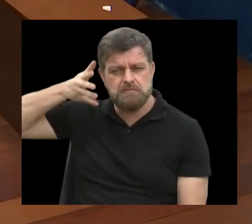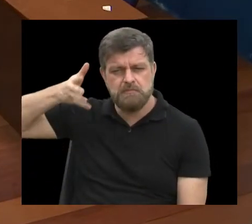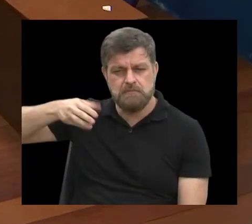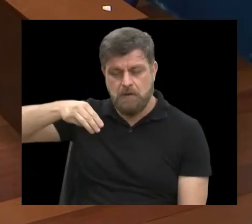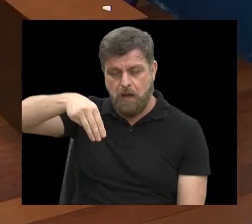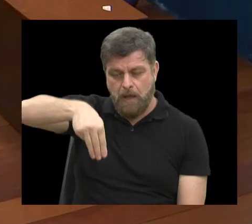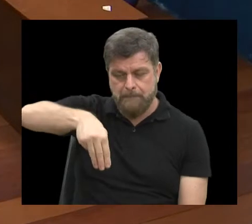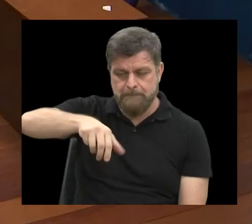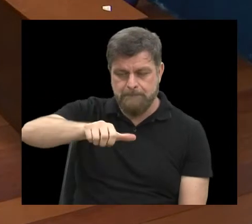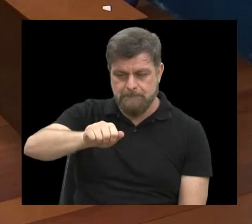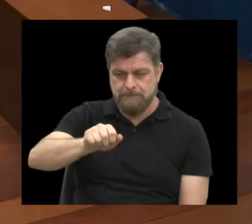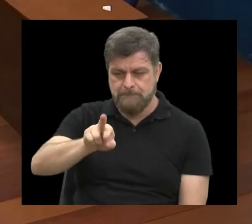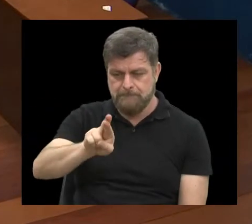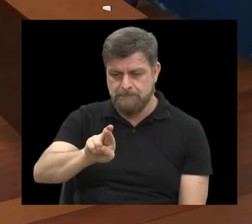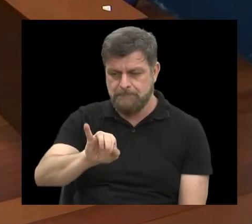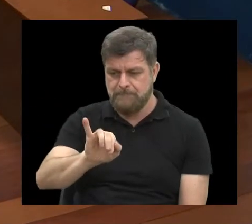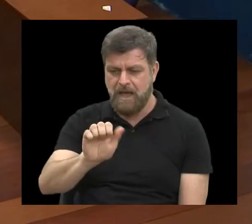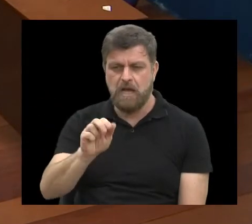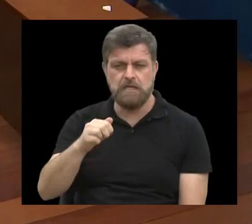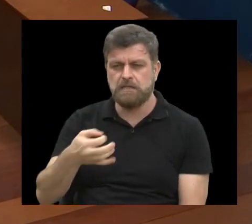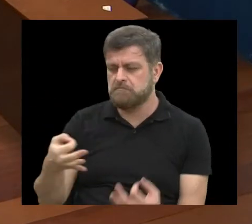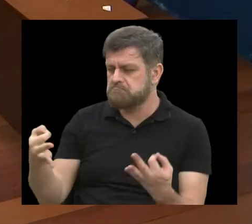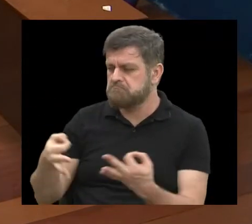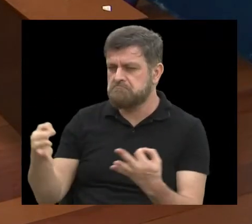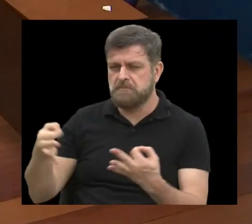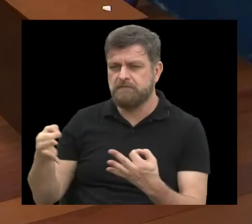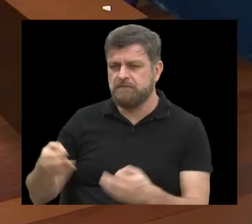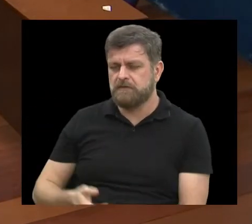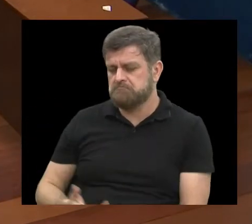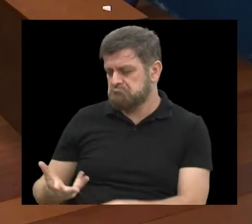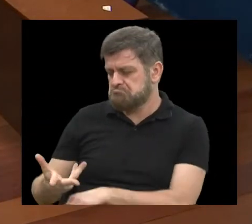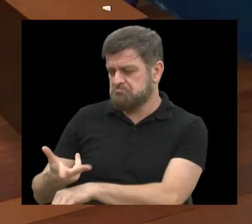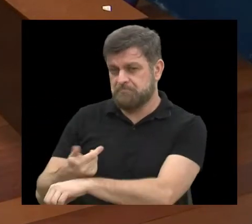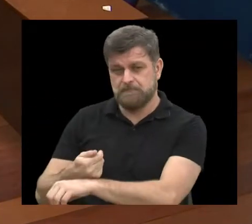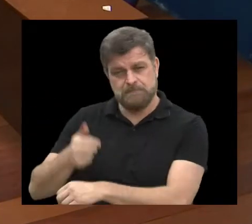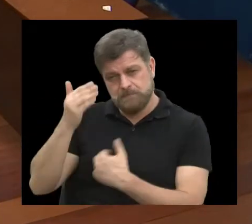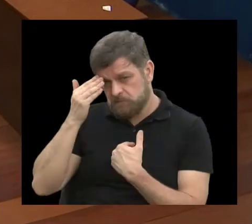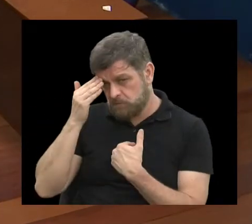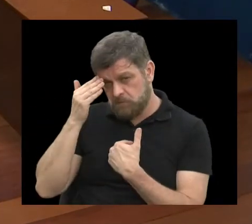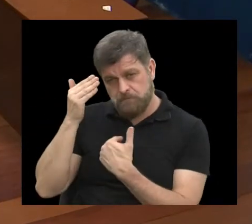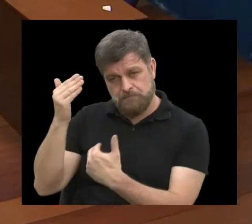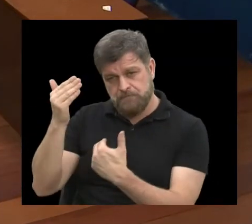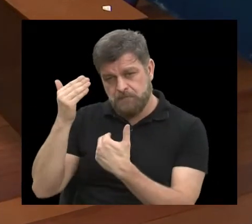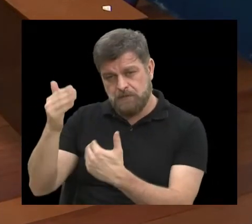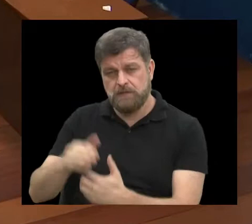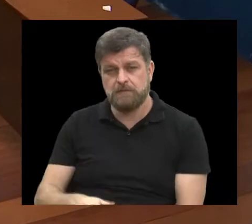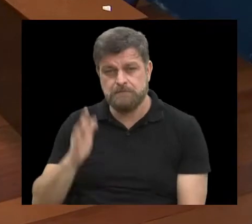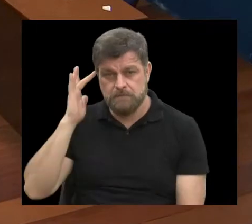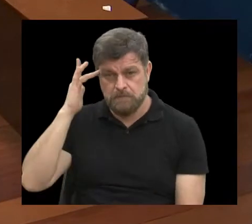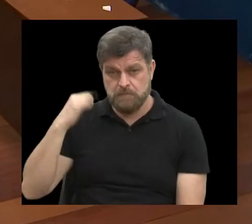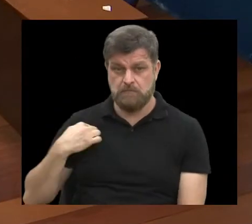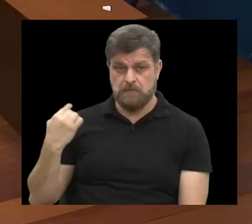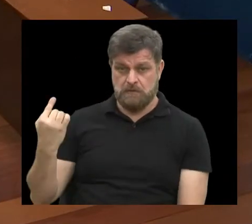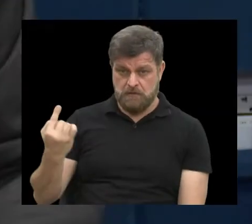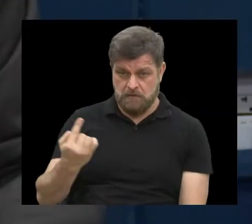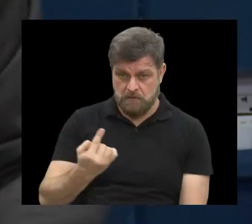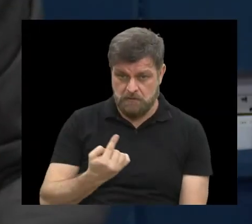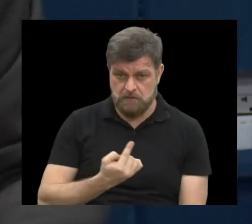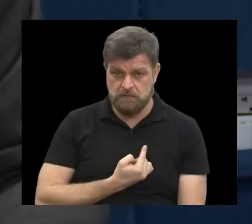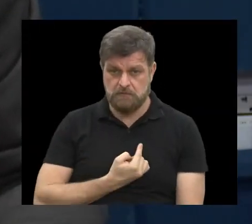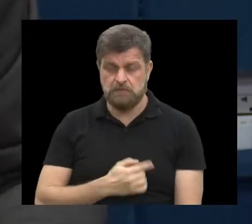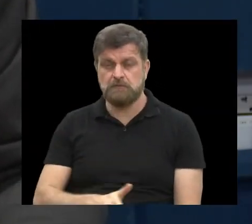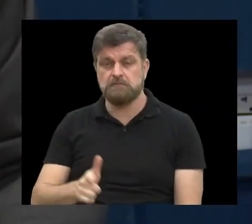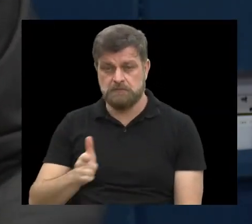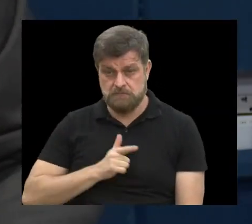Guidotti. Belíssima apresentação, muito obrigado aí. Eu acho que para nós, o nosso gabinete ali vai